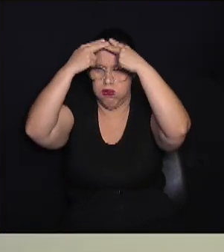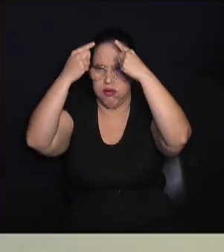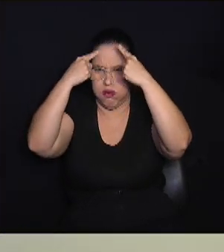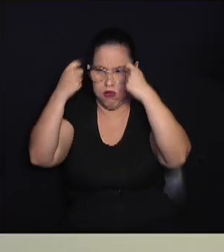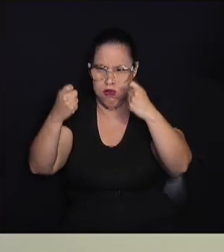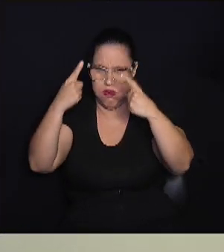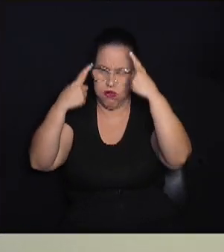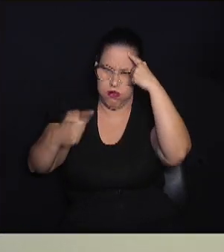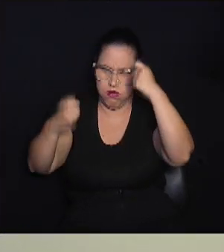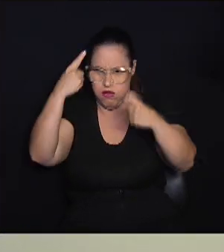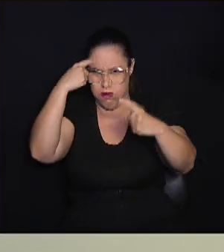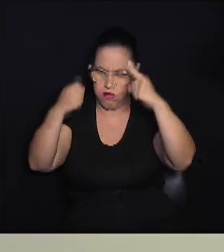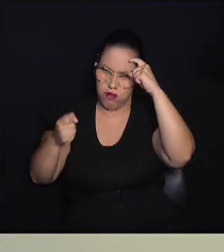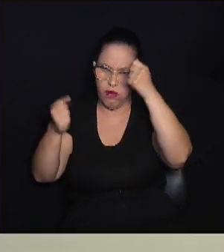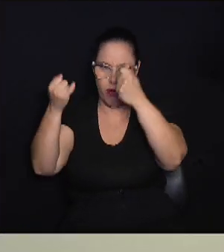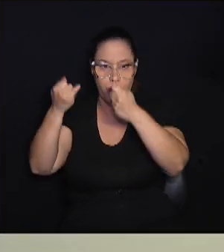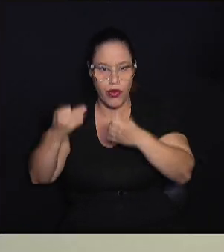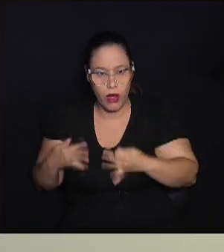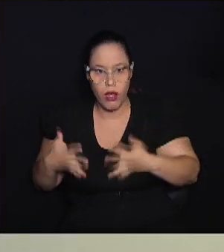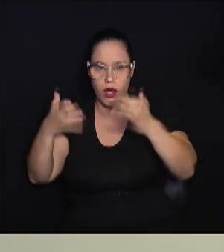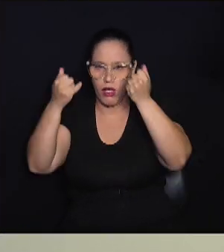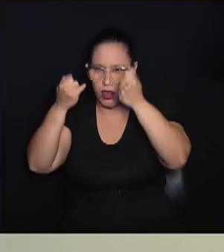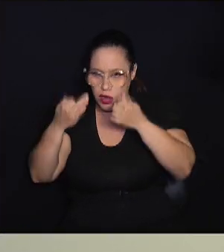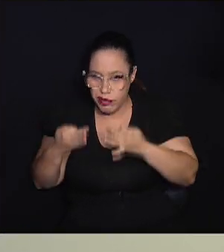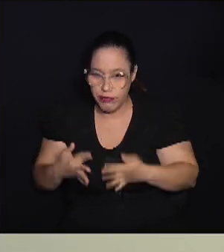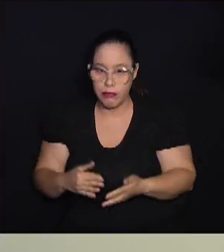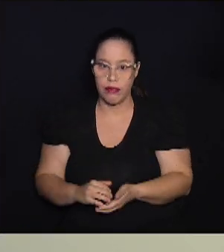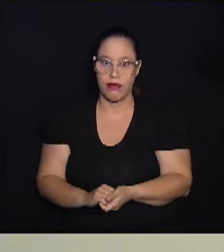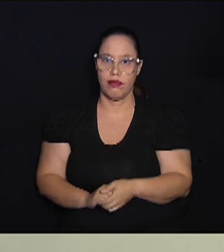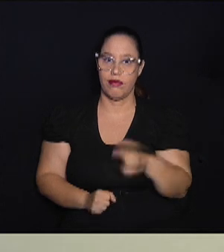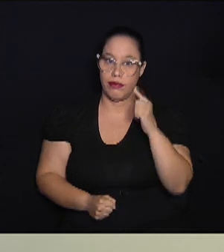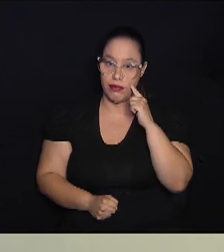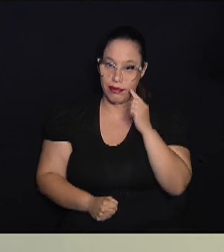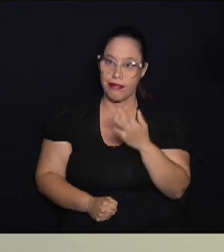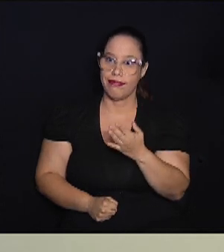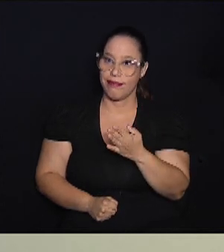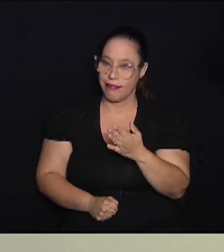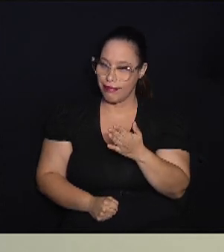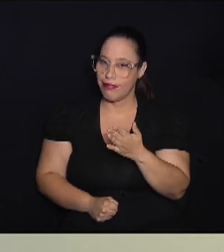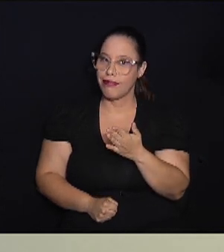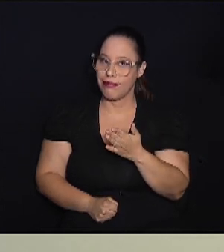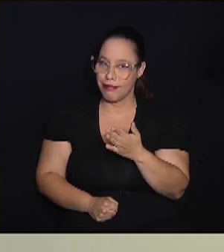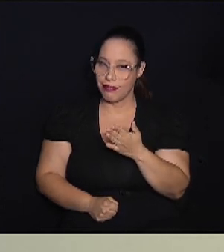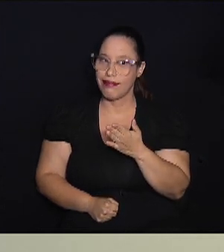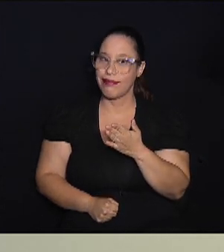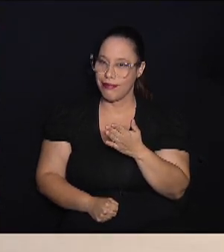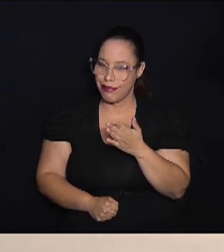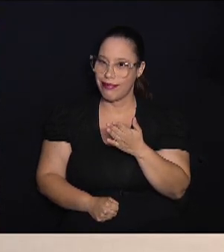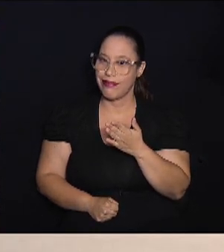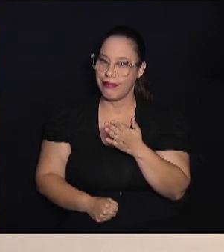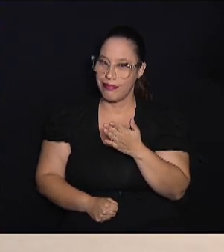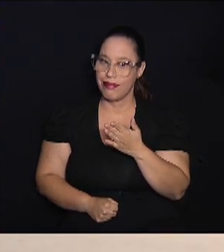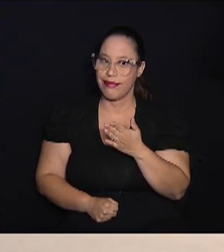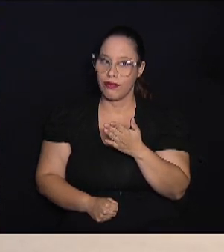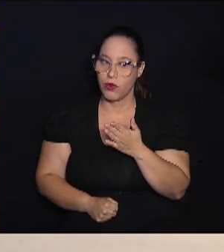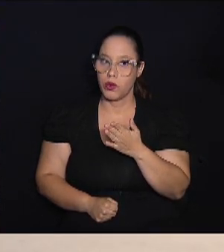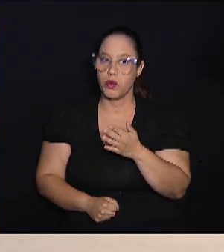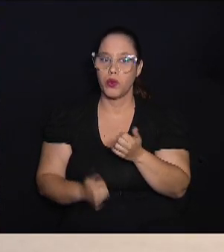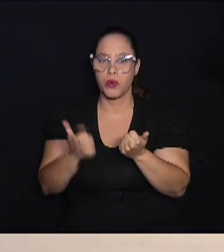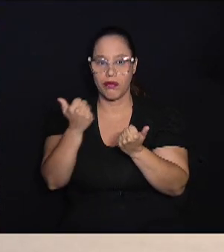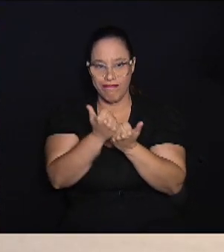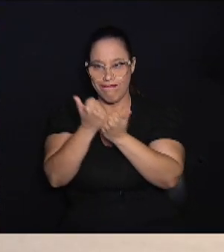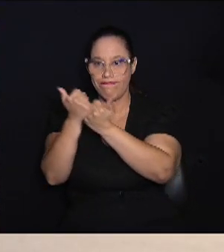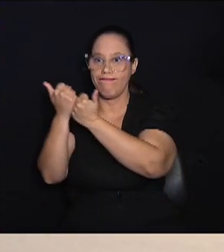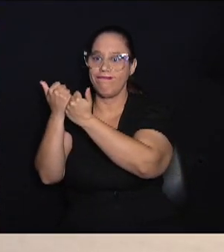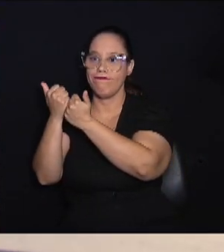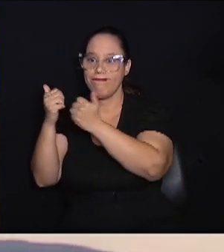violência, orientação sobre direitos e acesso a serviços públicos, como cadastro único, e apoio na busca